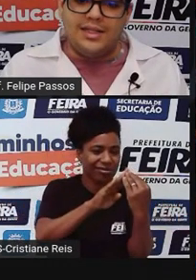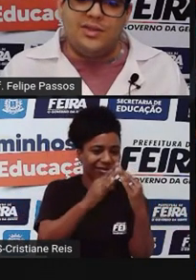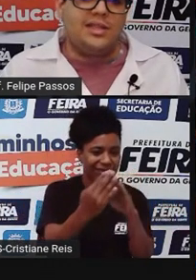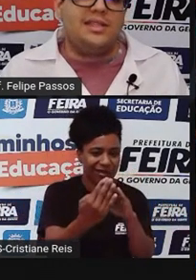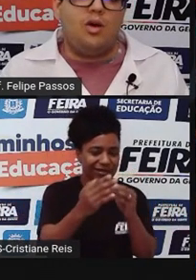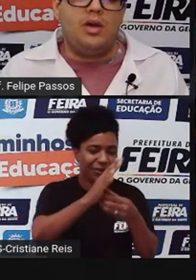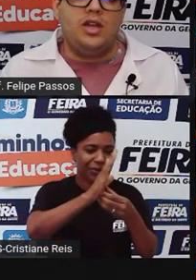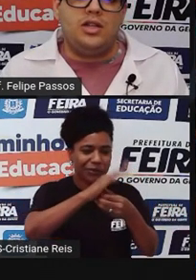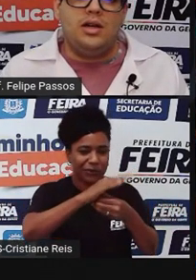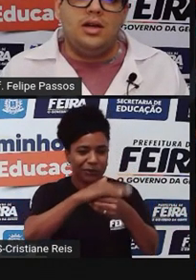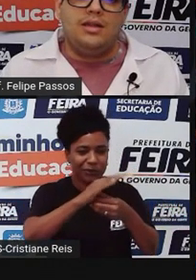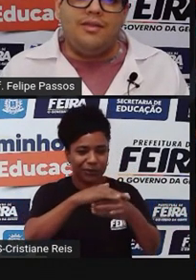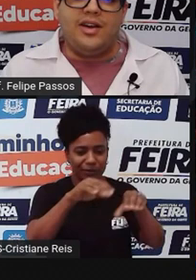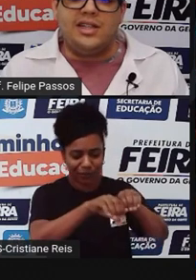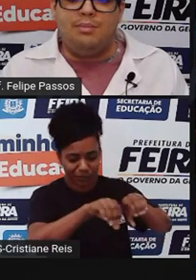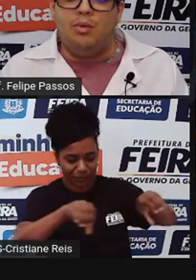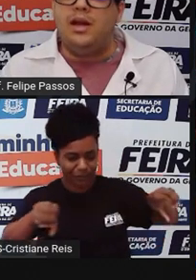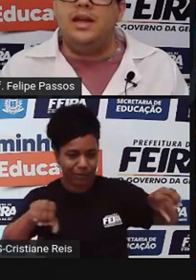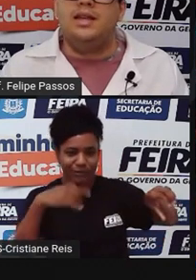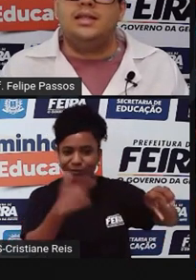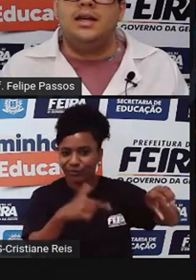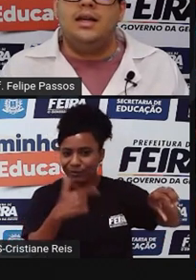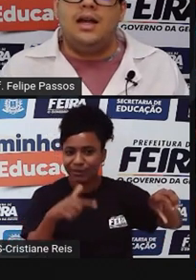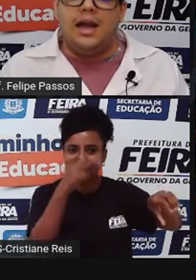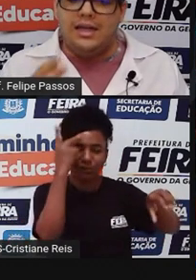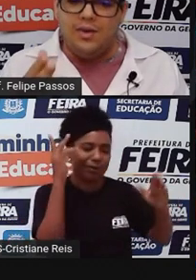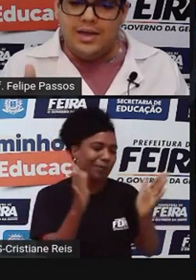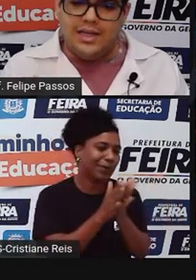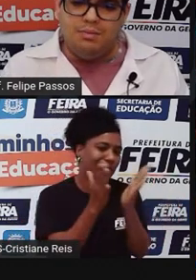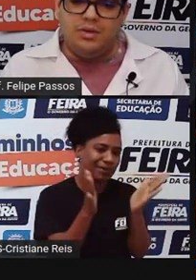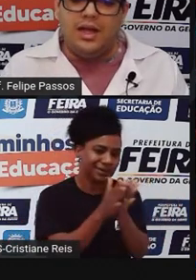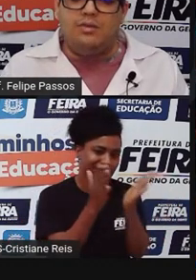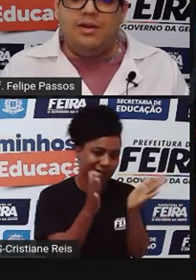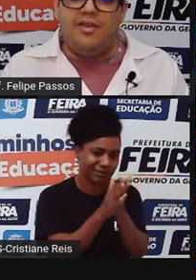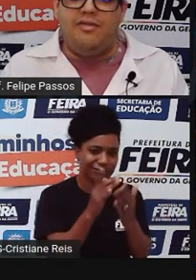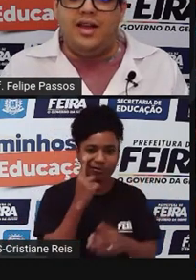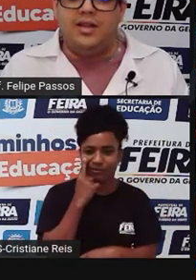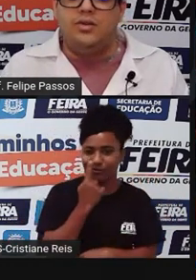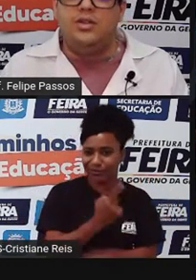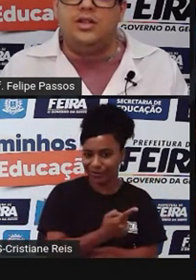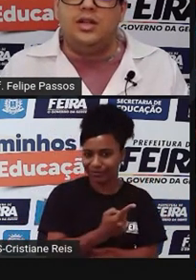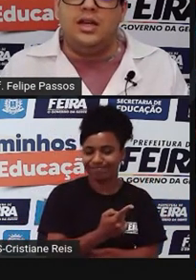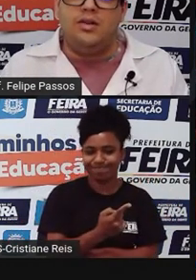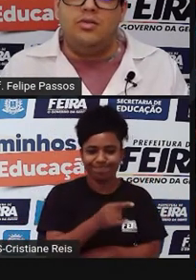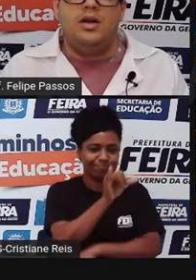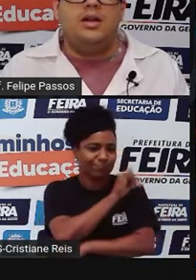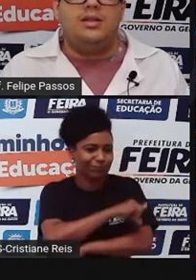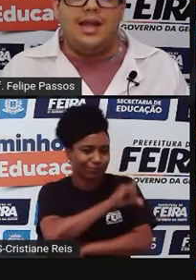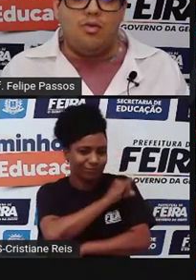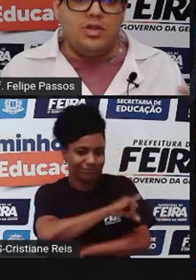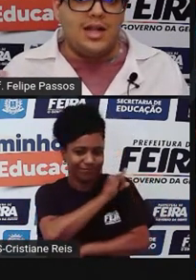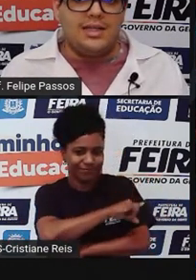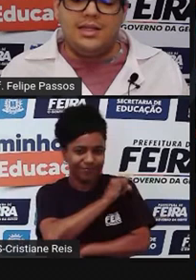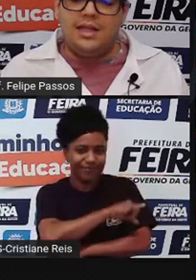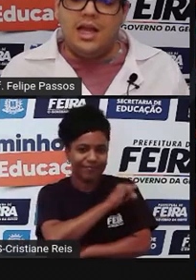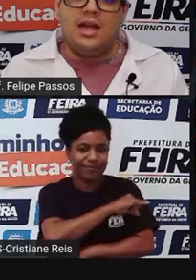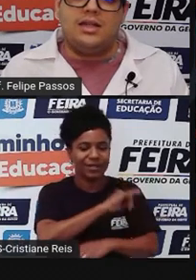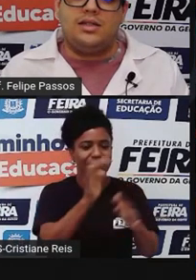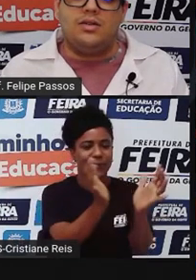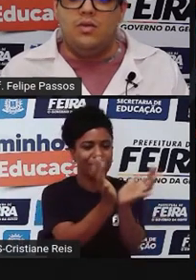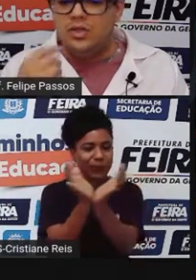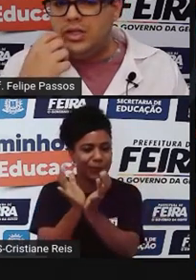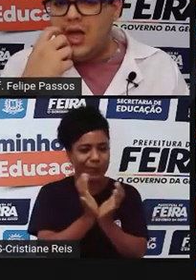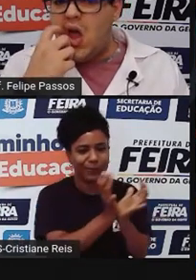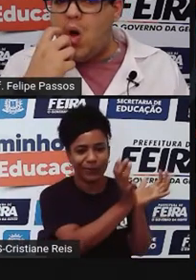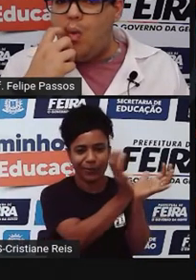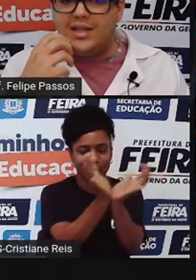em uma população essencialmente na faixa da Pobreza aqui tem um exemplo né de uma favela do Rio de Janeiro tem comunidades